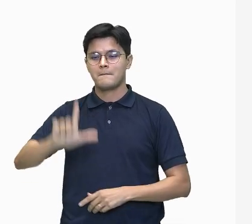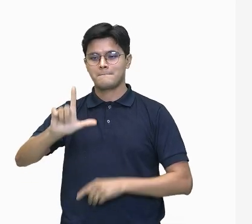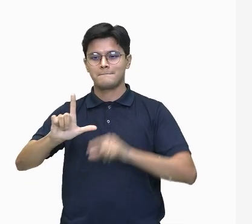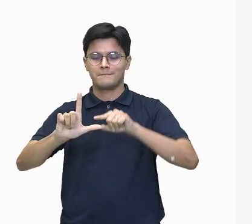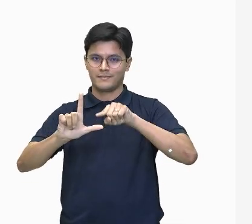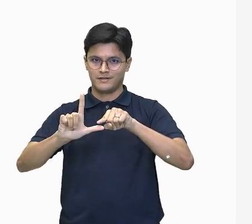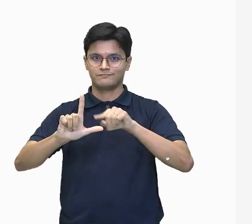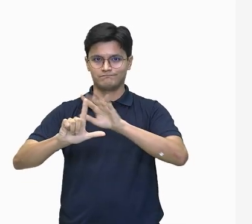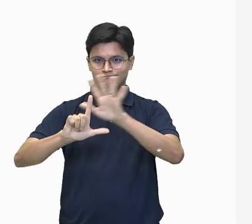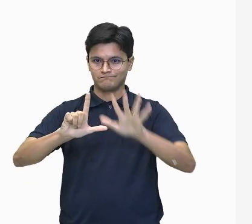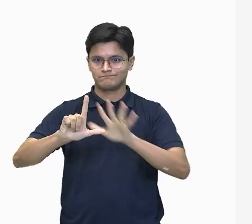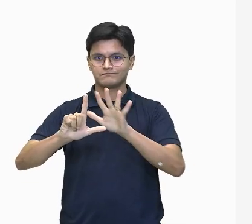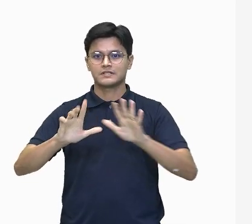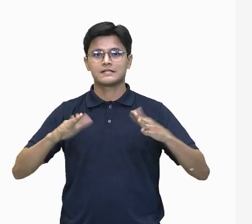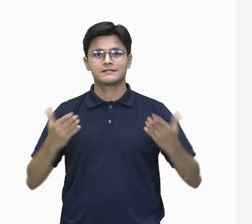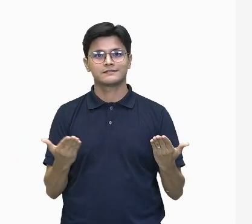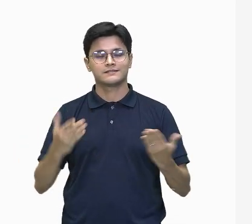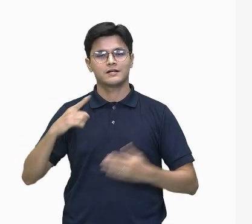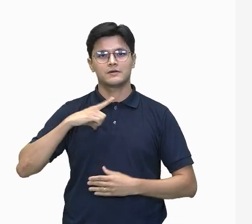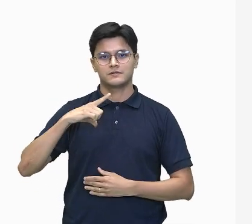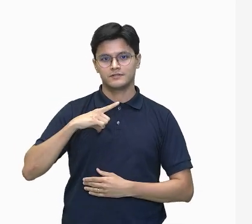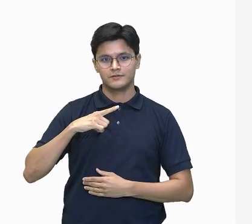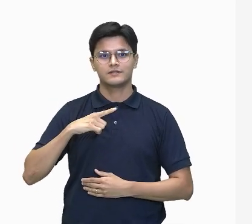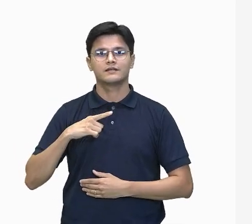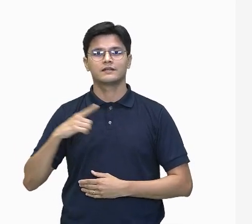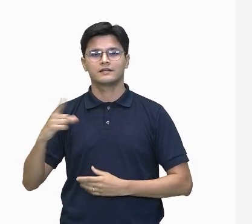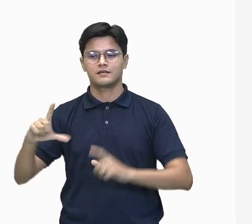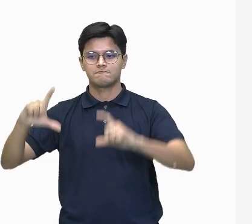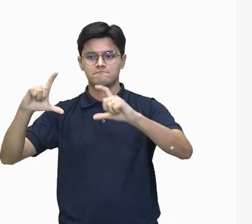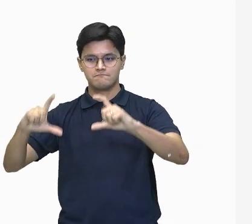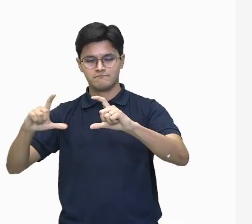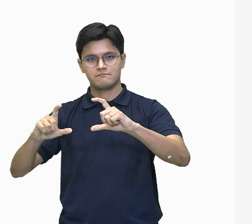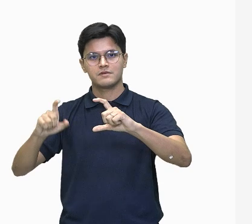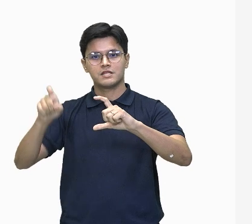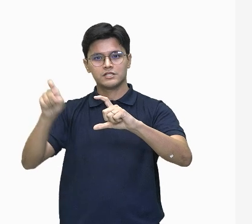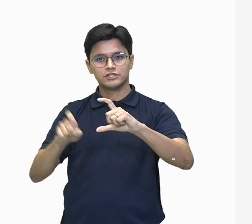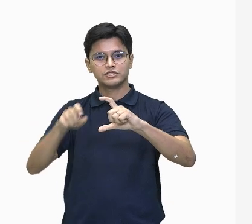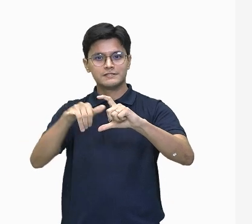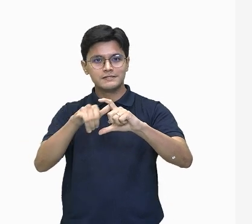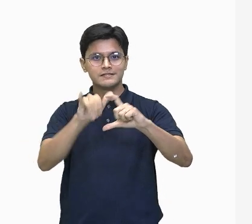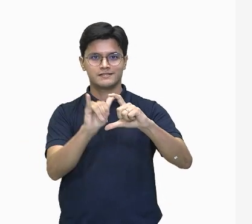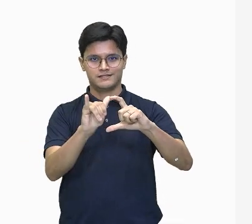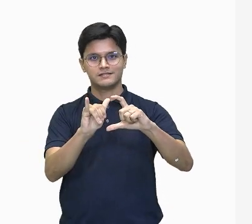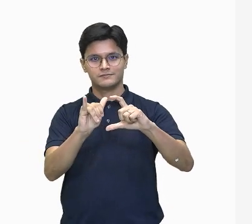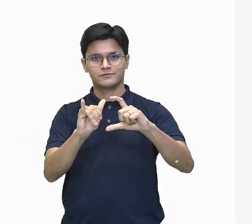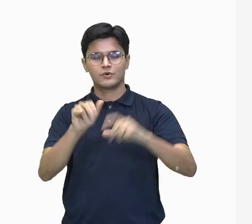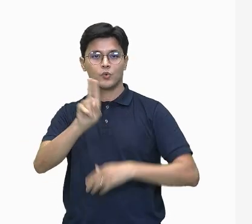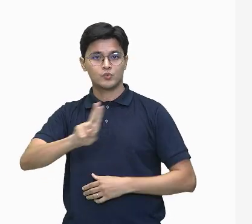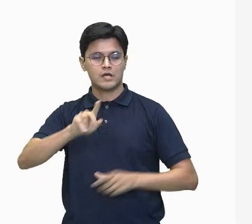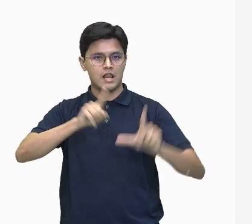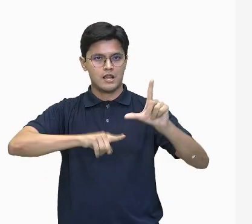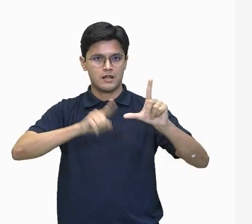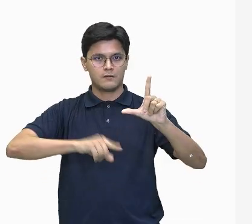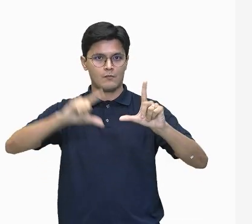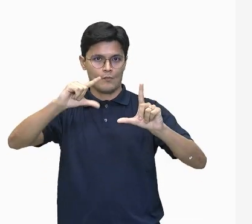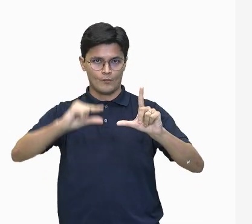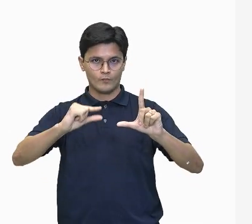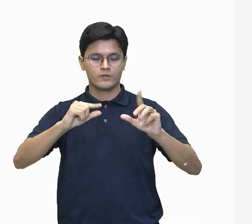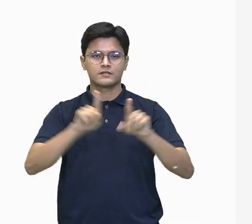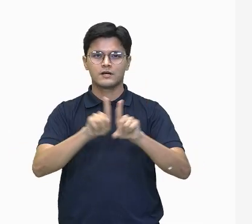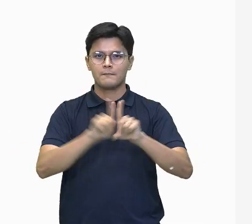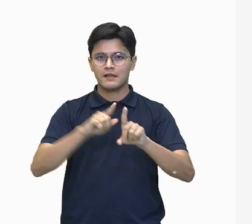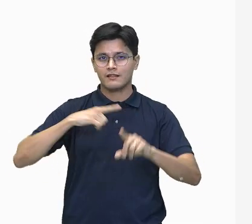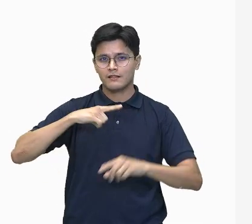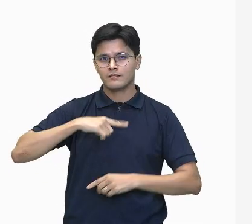as coordenadas do seu centro, né, identificados aí com A e B em minúsculo, tá? E o R, você já sabe